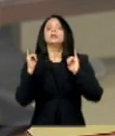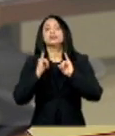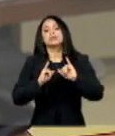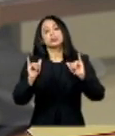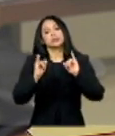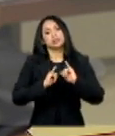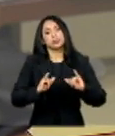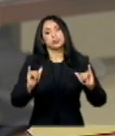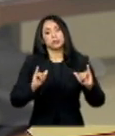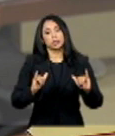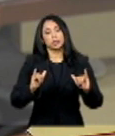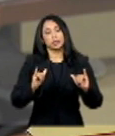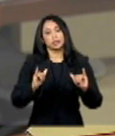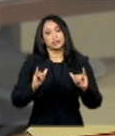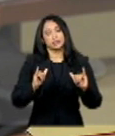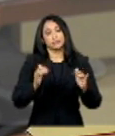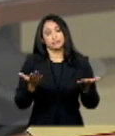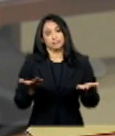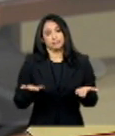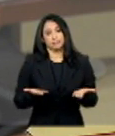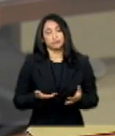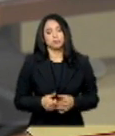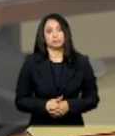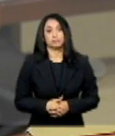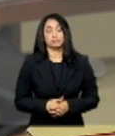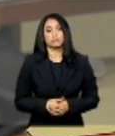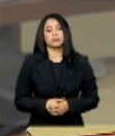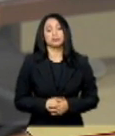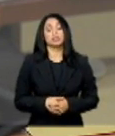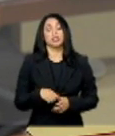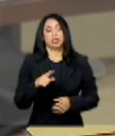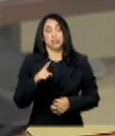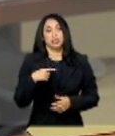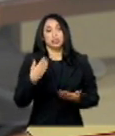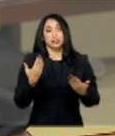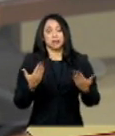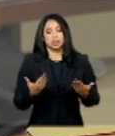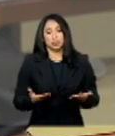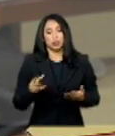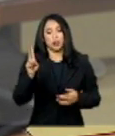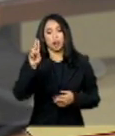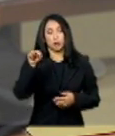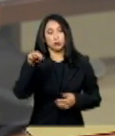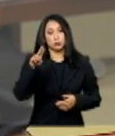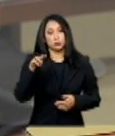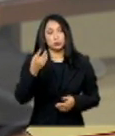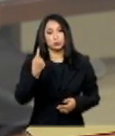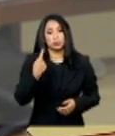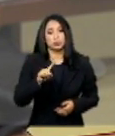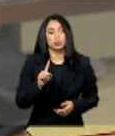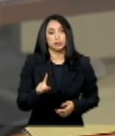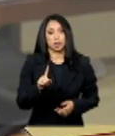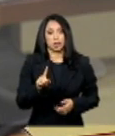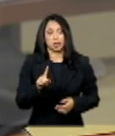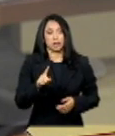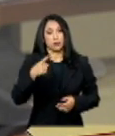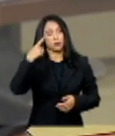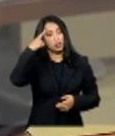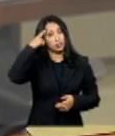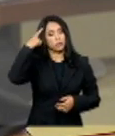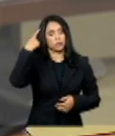matéria de energia ele compete igualmente a união explorar diretamente o meio chanti autorização